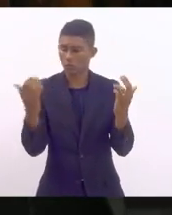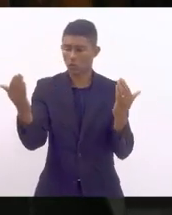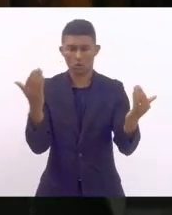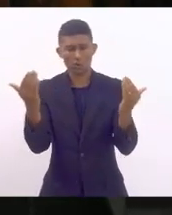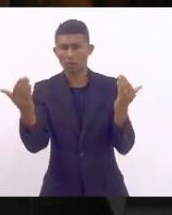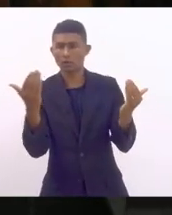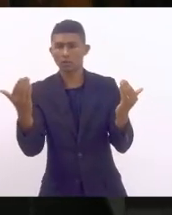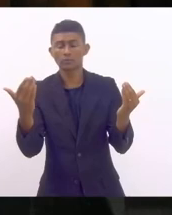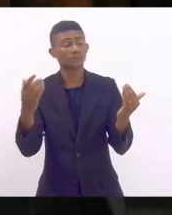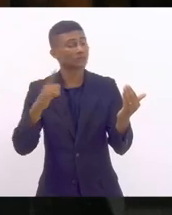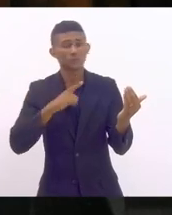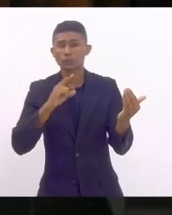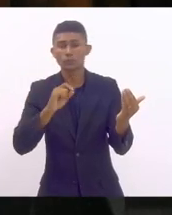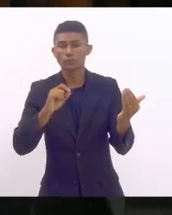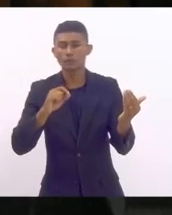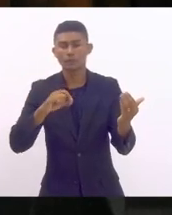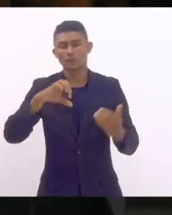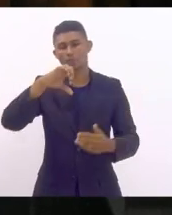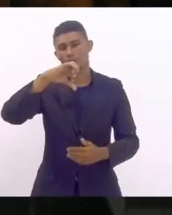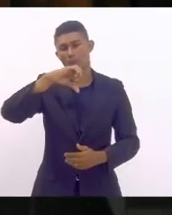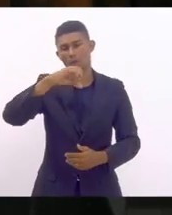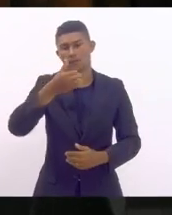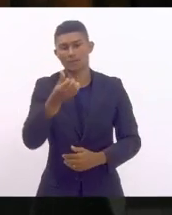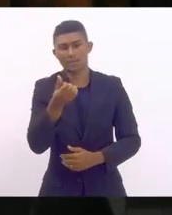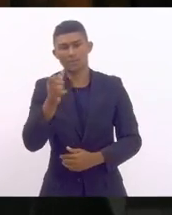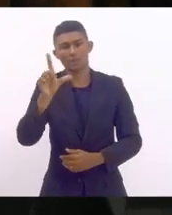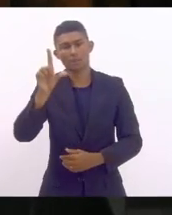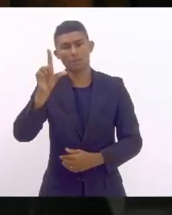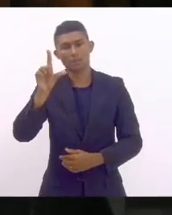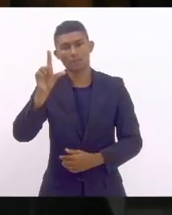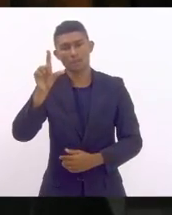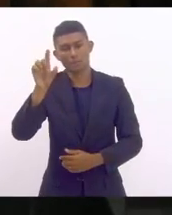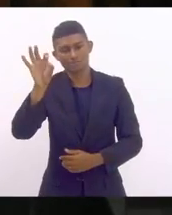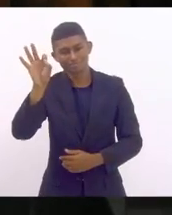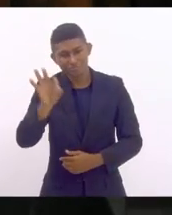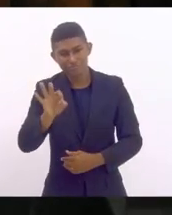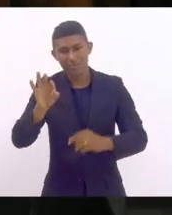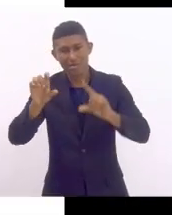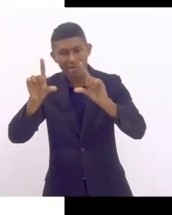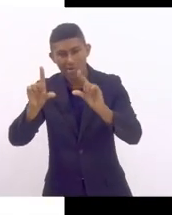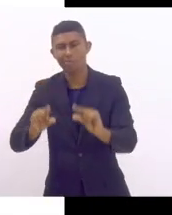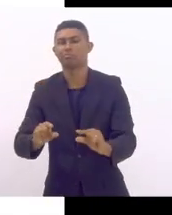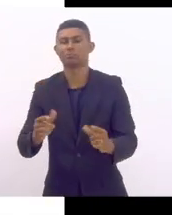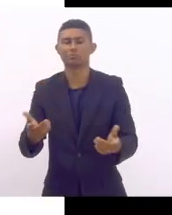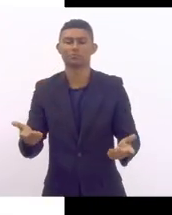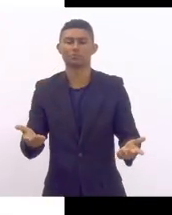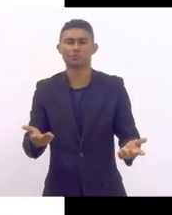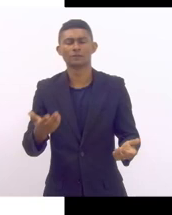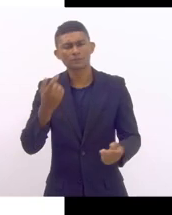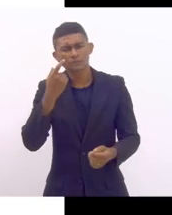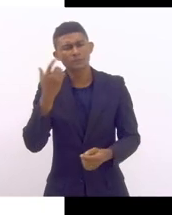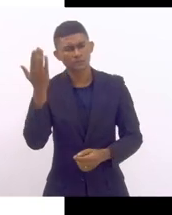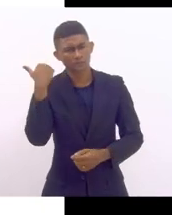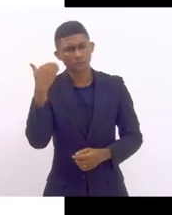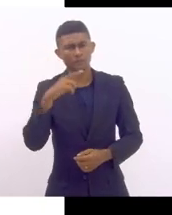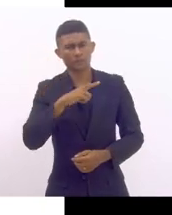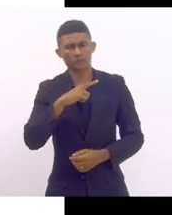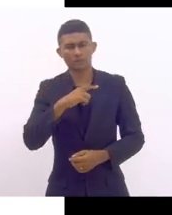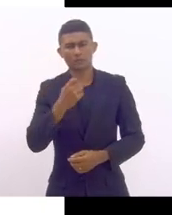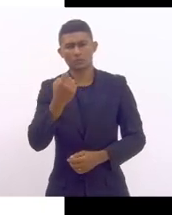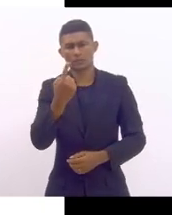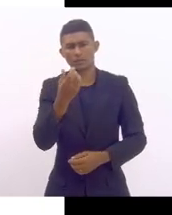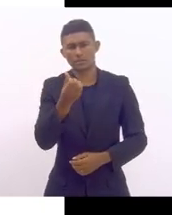Noventa e Seis por cento a menos investimento nós temos na ordem de quase